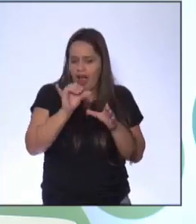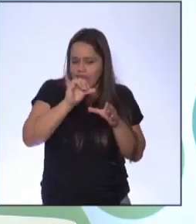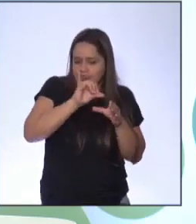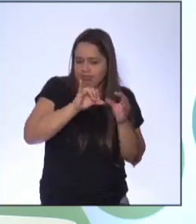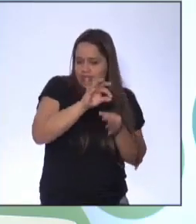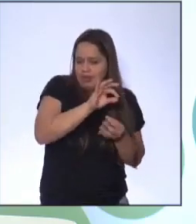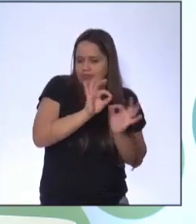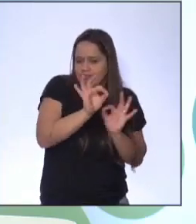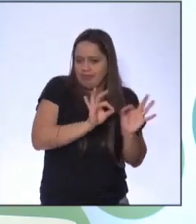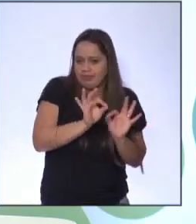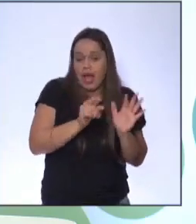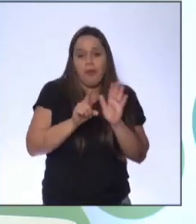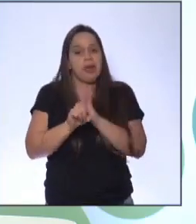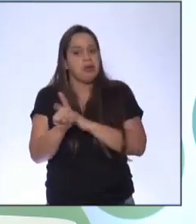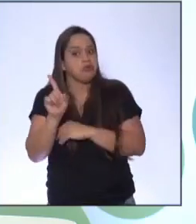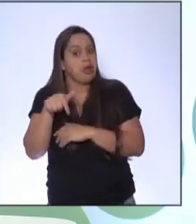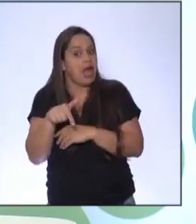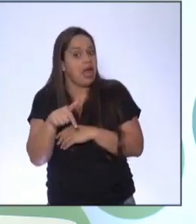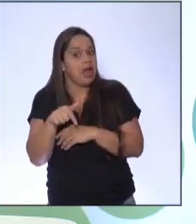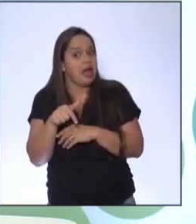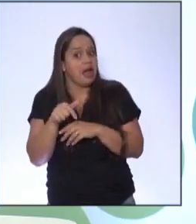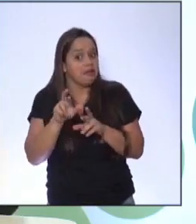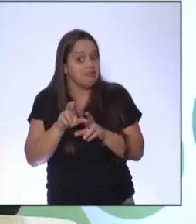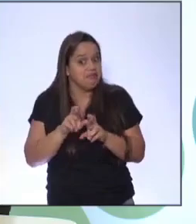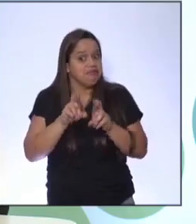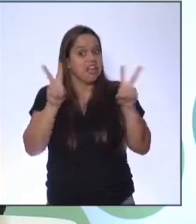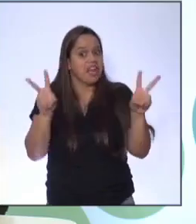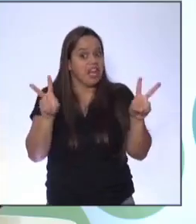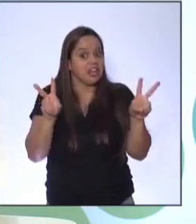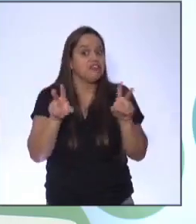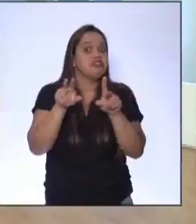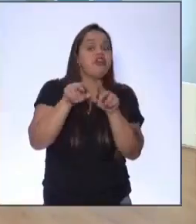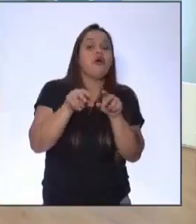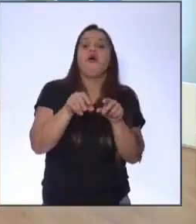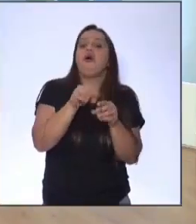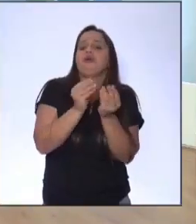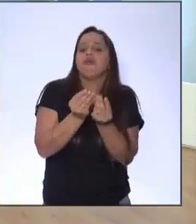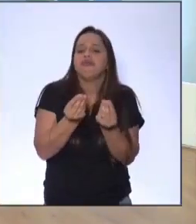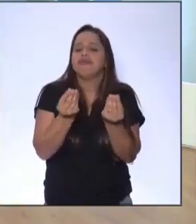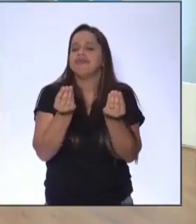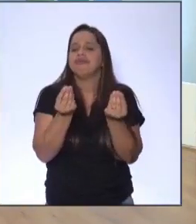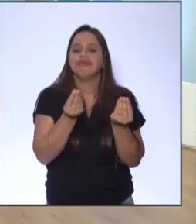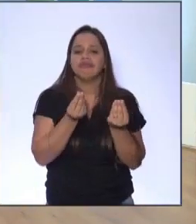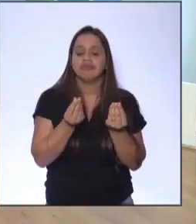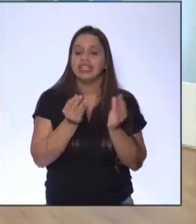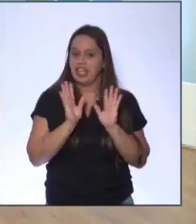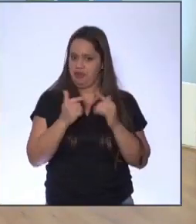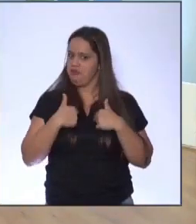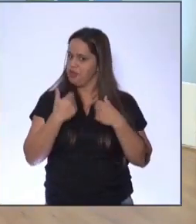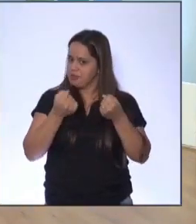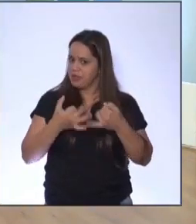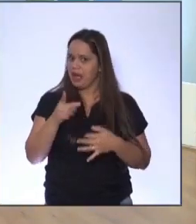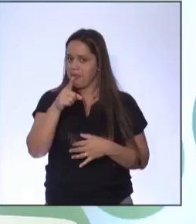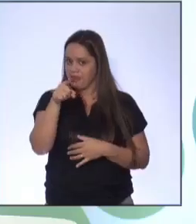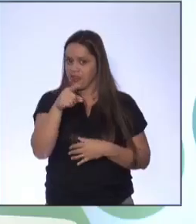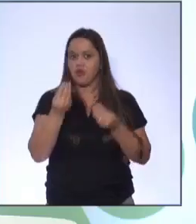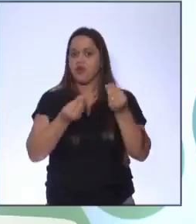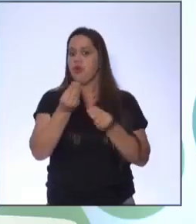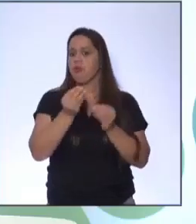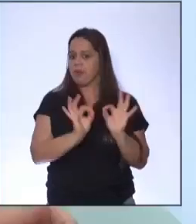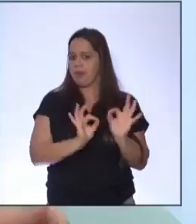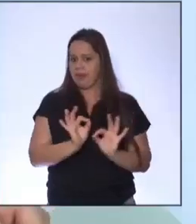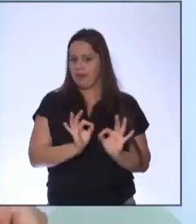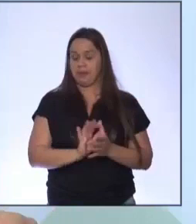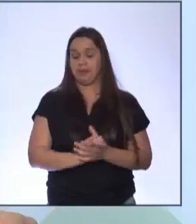ou é heterogêneo? Vão respondendo aí. E eu vou falar para vocês como é que ele é feito, né? O que, que é?